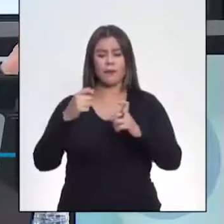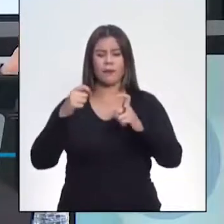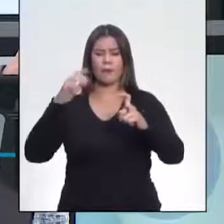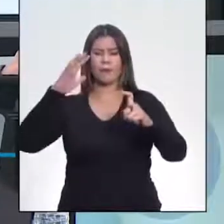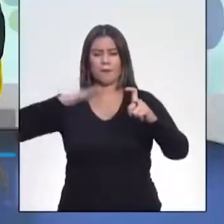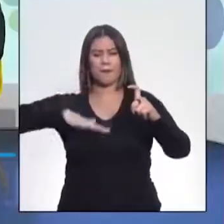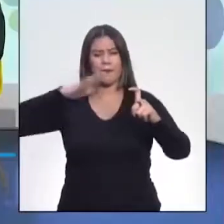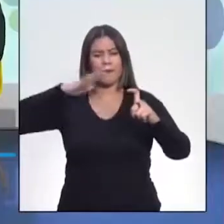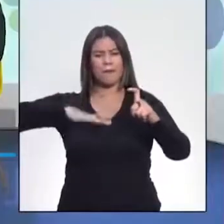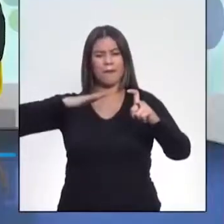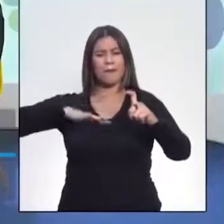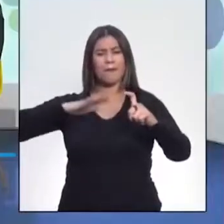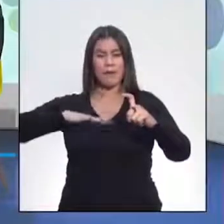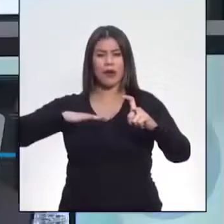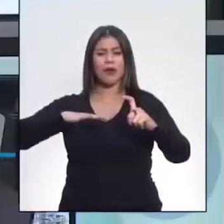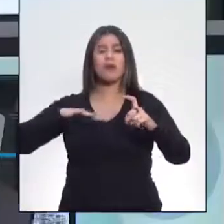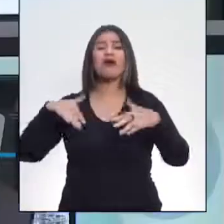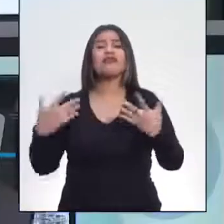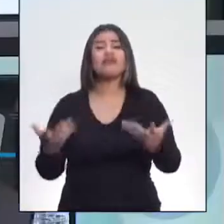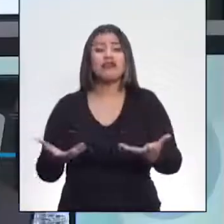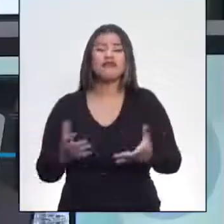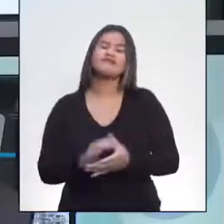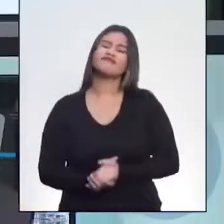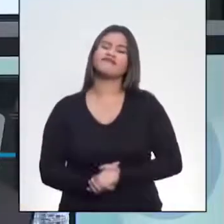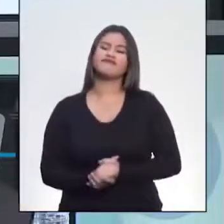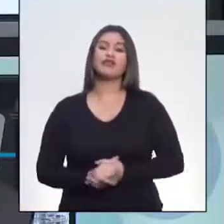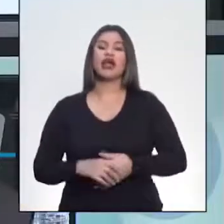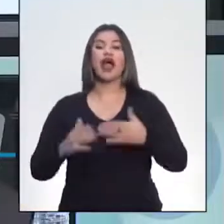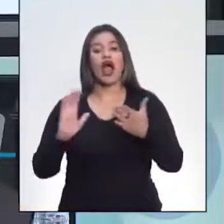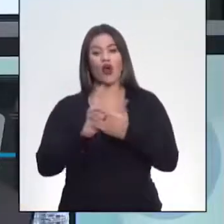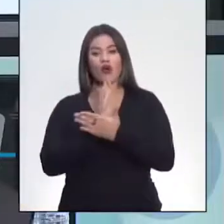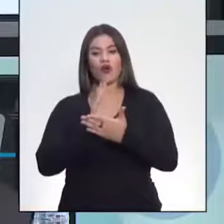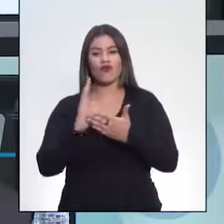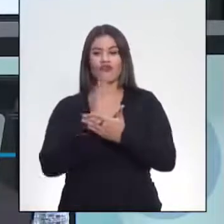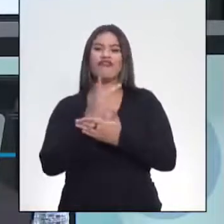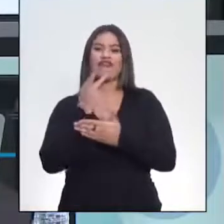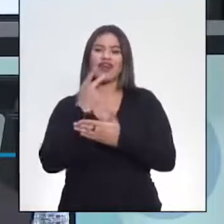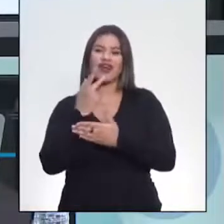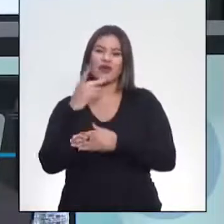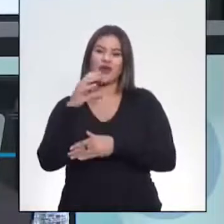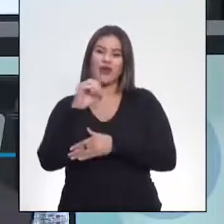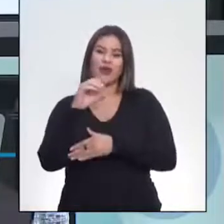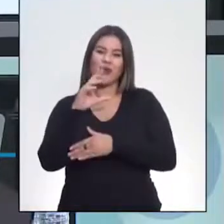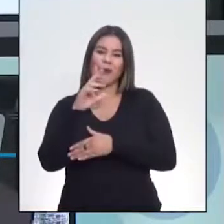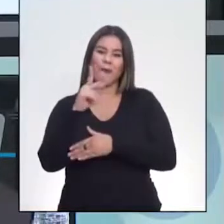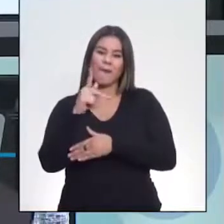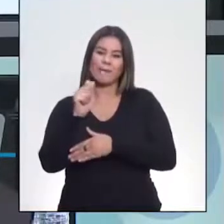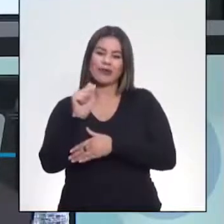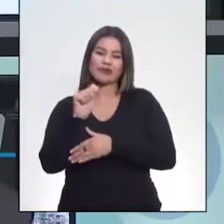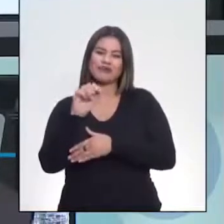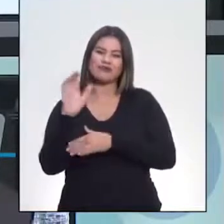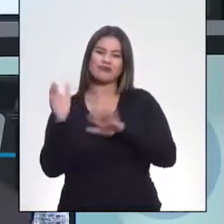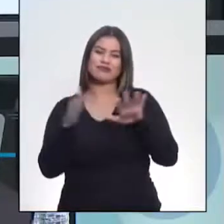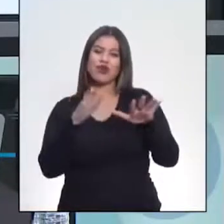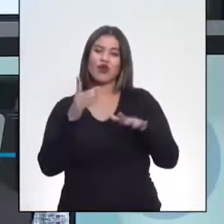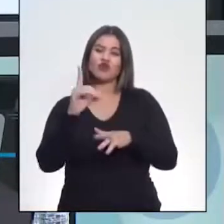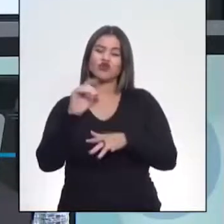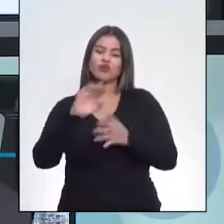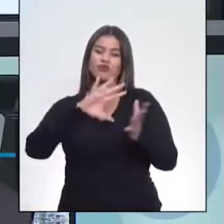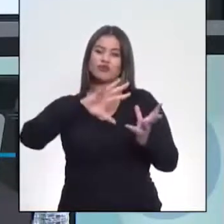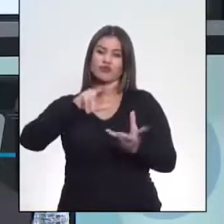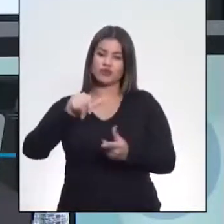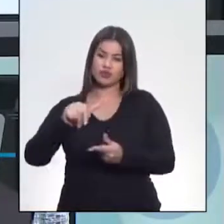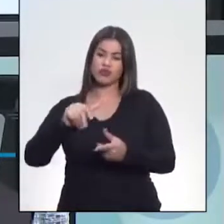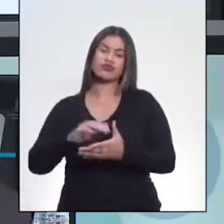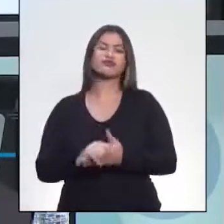como assim Copa do Mundo e as Olimpíadas perfeito Então vou passar para vocês uma contextualização sobre o que são as Olimpíadas